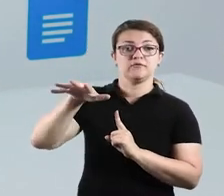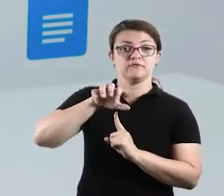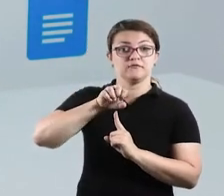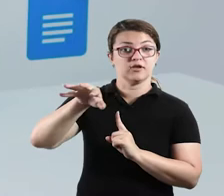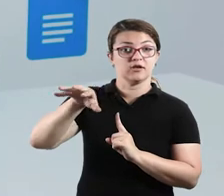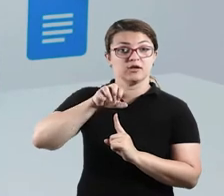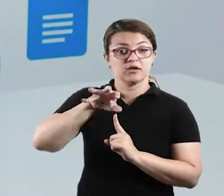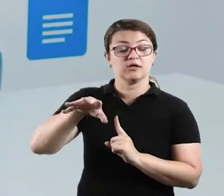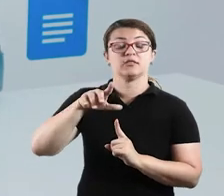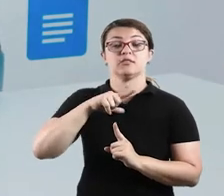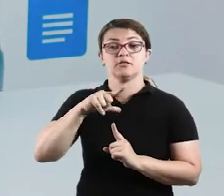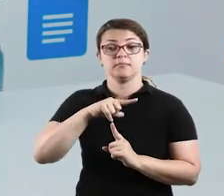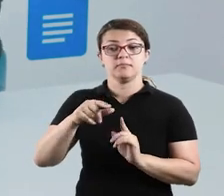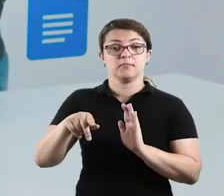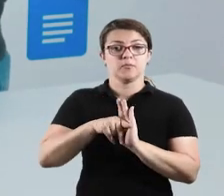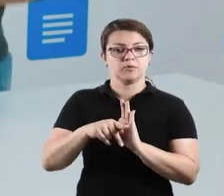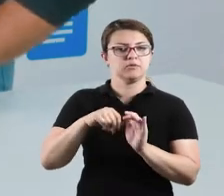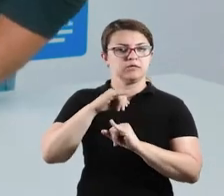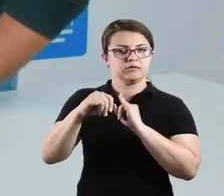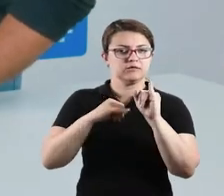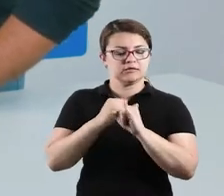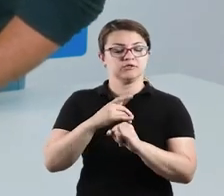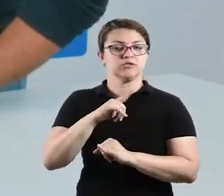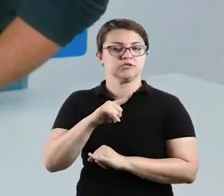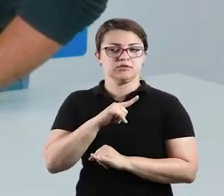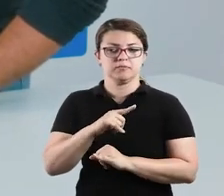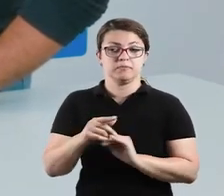tá bom? Da tradição. Tranquilos?